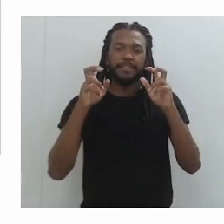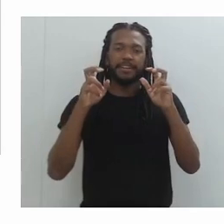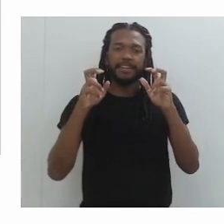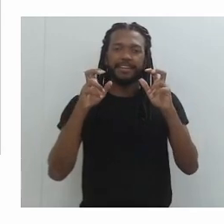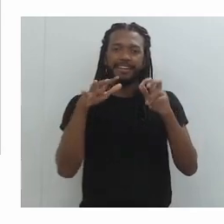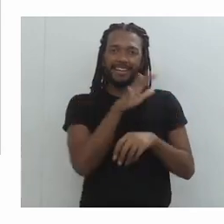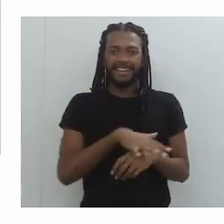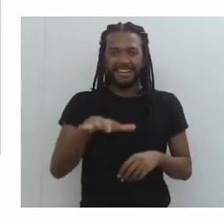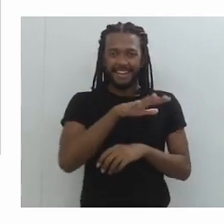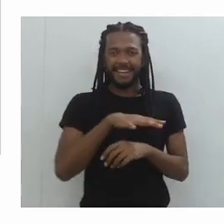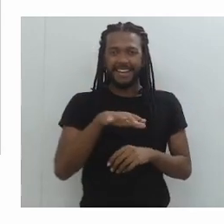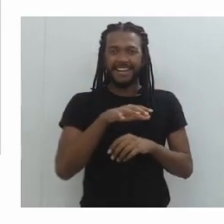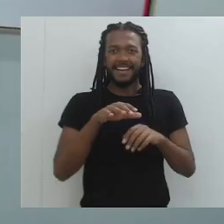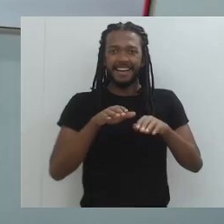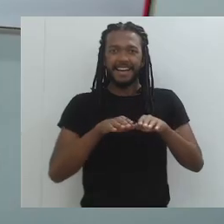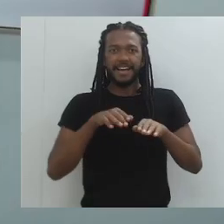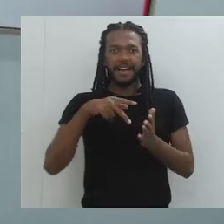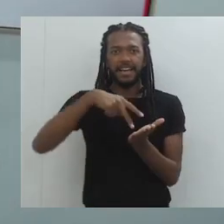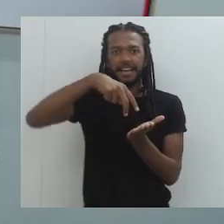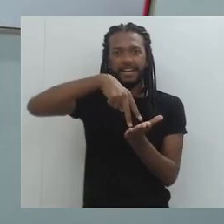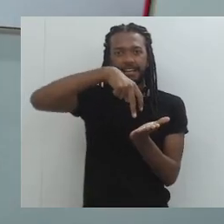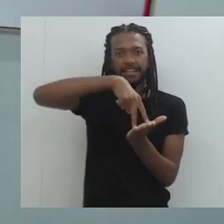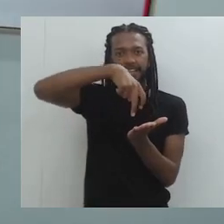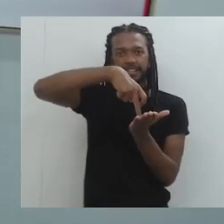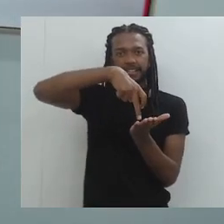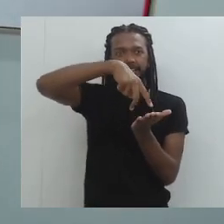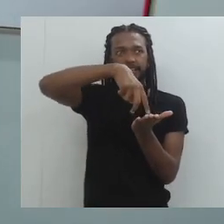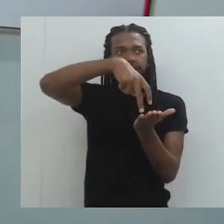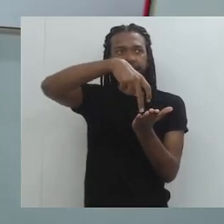queria falar com vocês sobre,